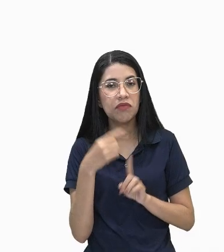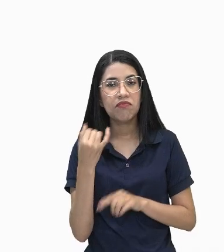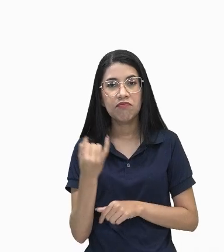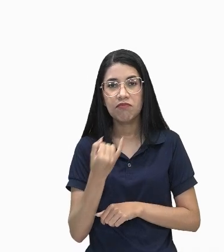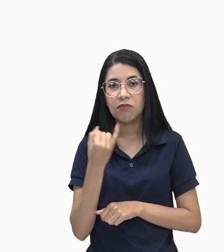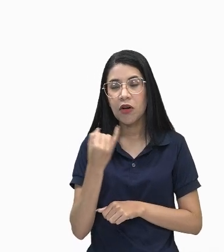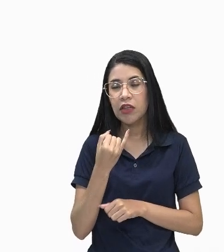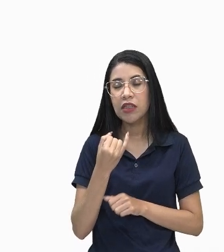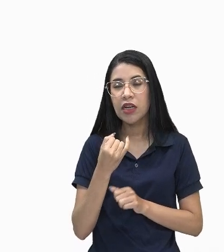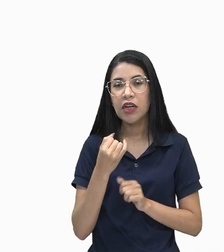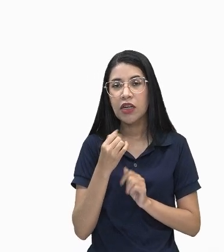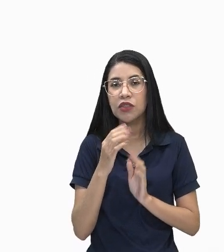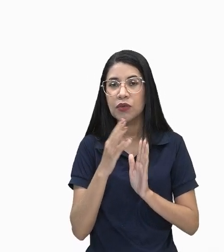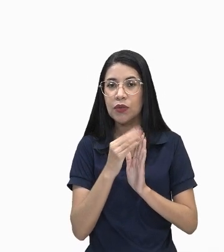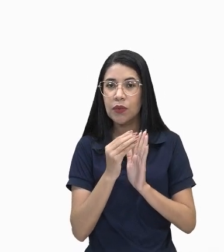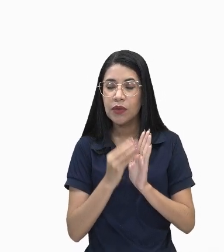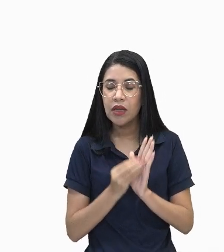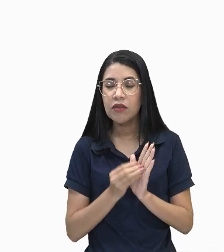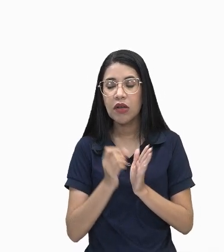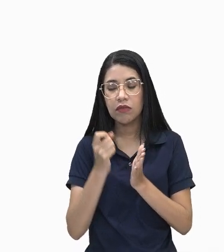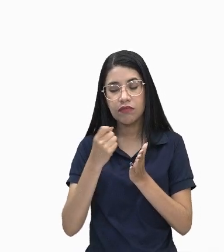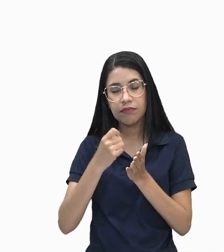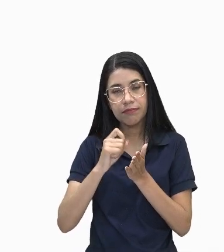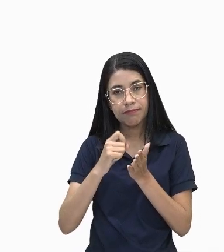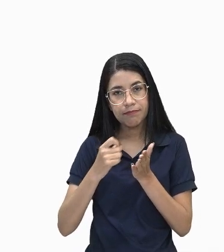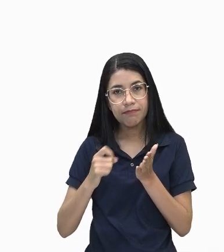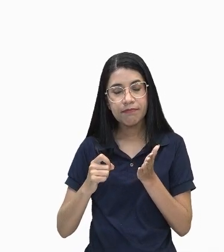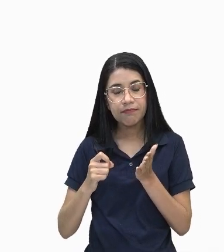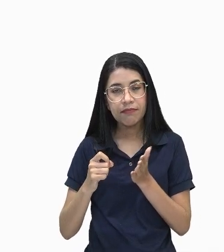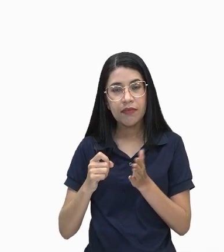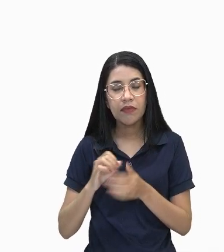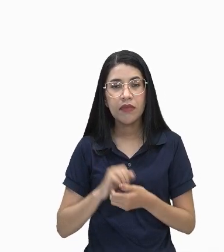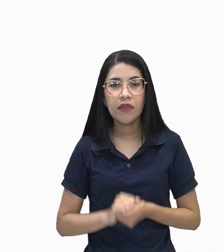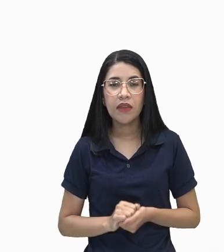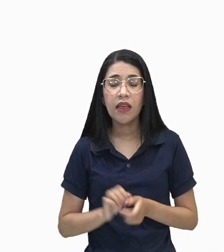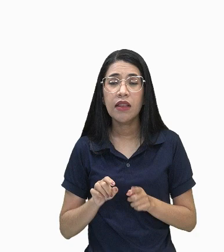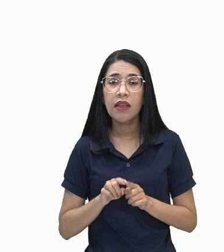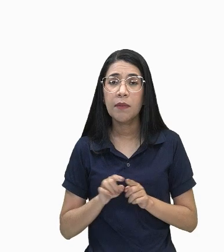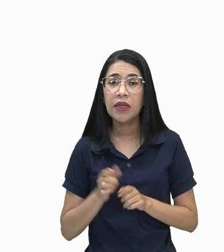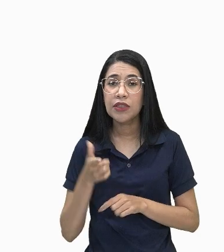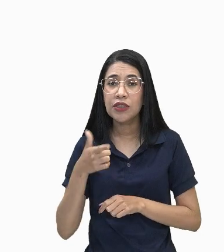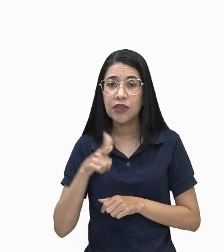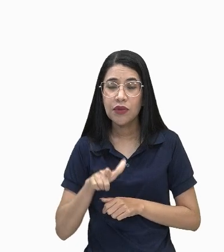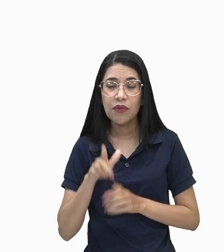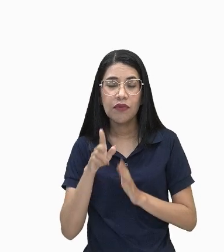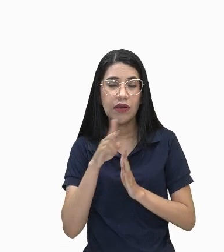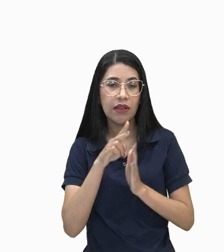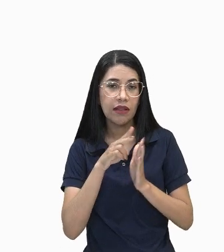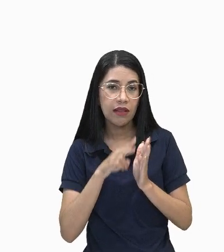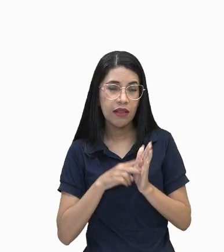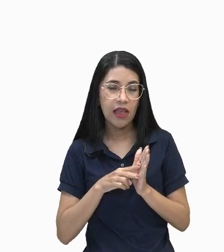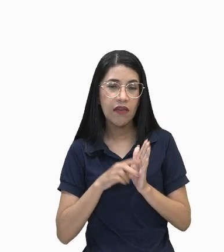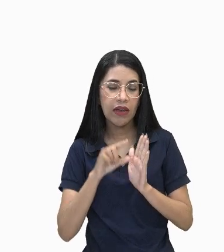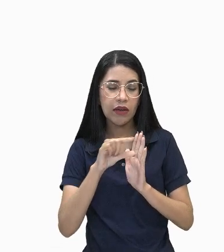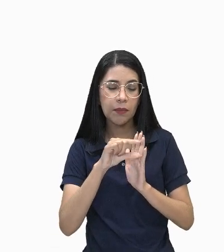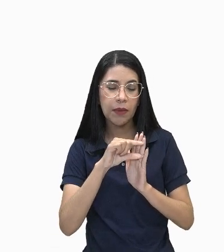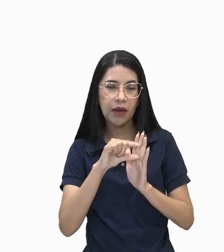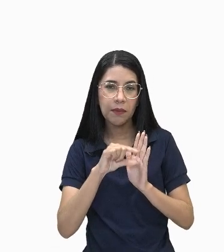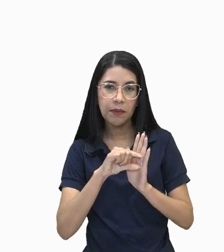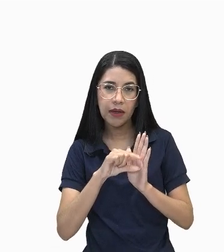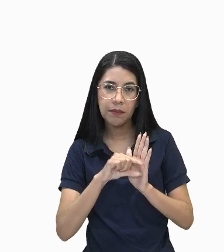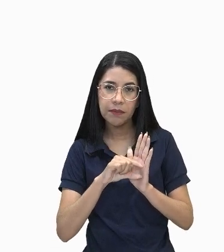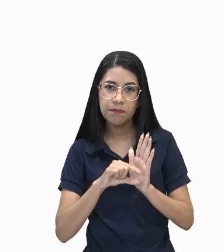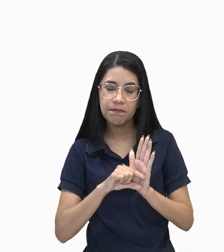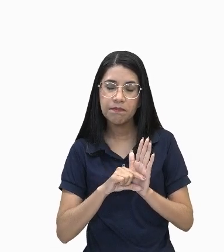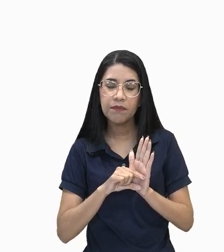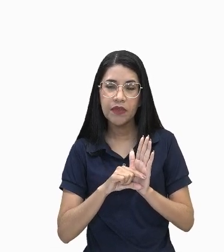o que ele está mostrando aqui. Anote isso. Você vai reler e destacar trechos dessa leitura